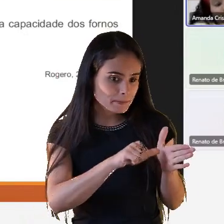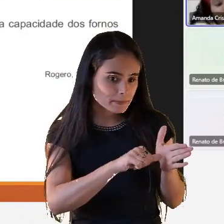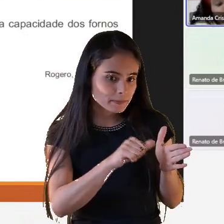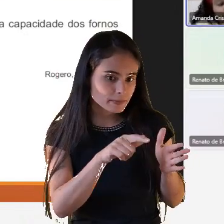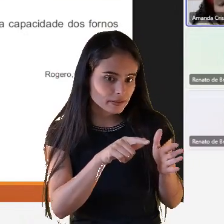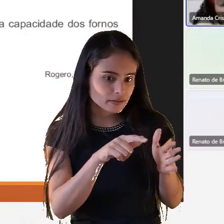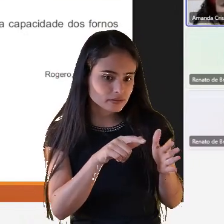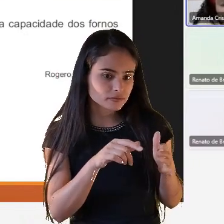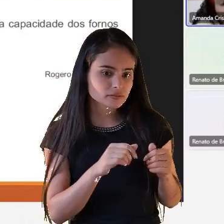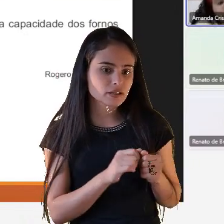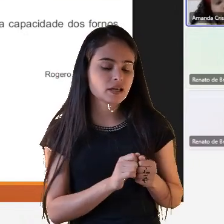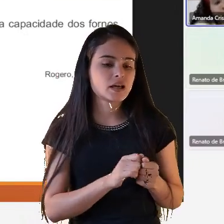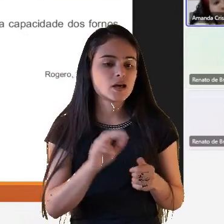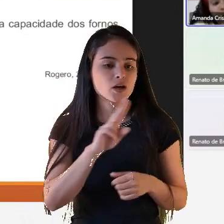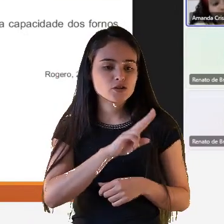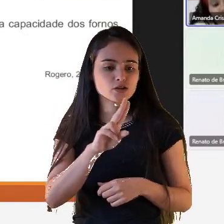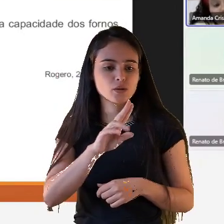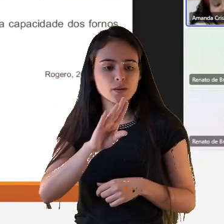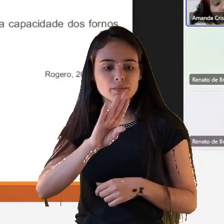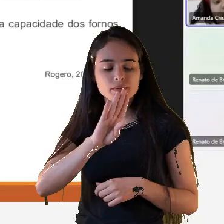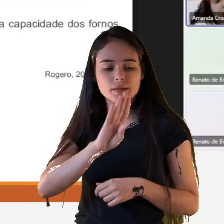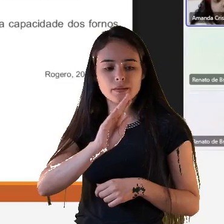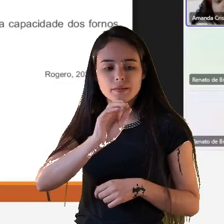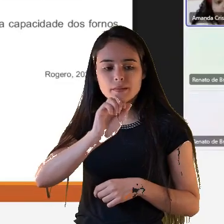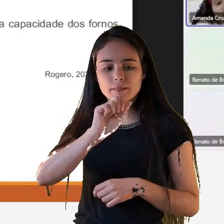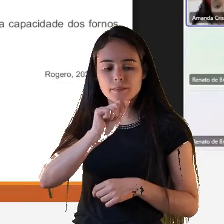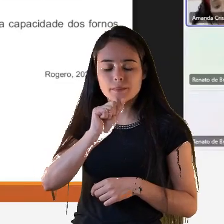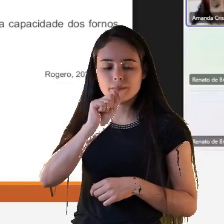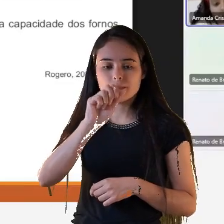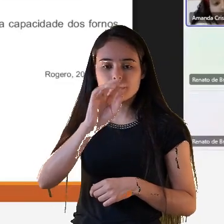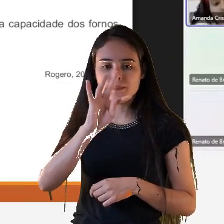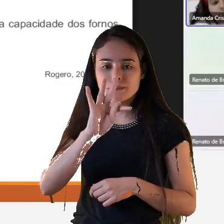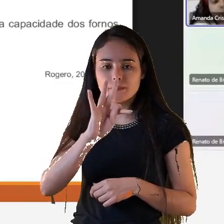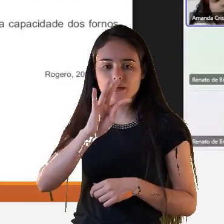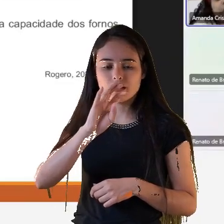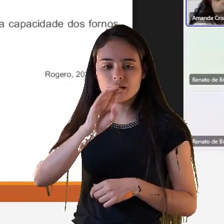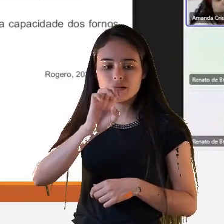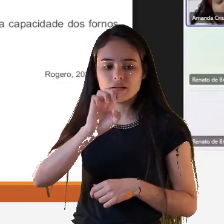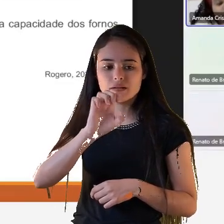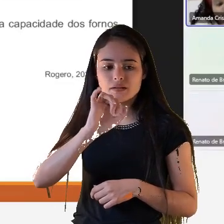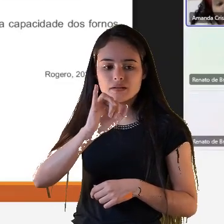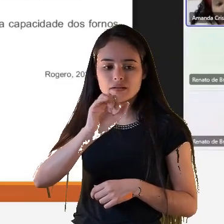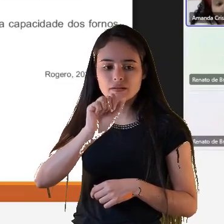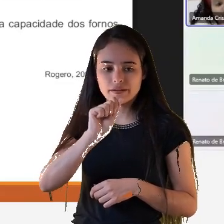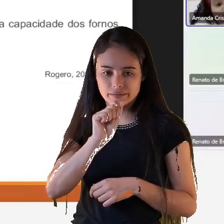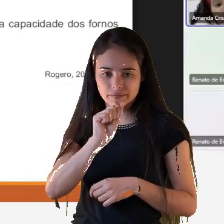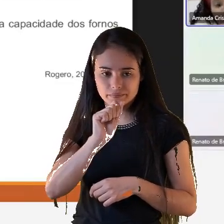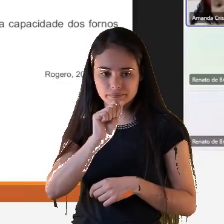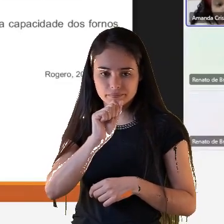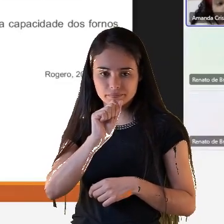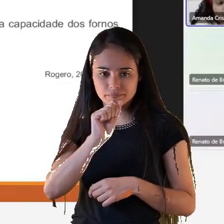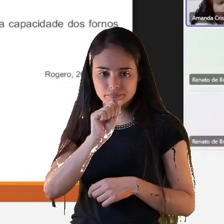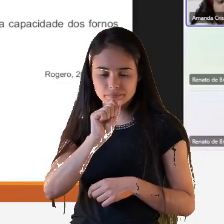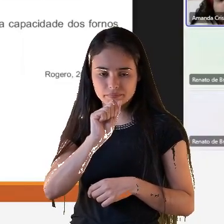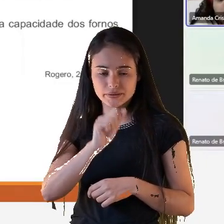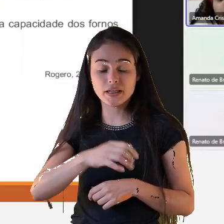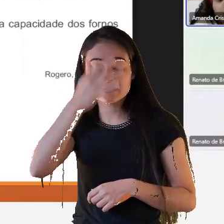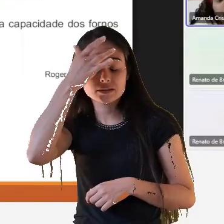é a bateia, que foi uma tecnologia trazida, né, pelos povos